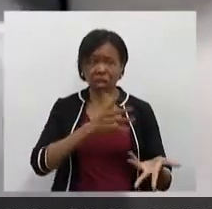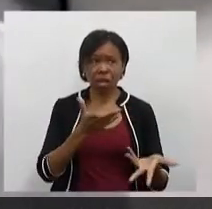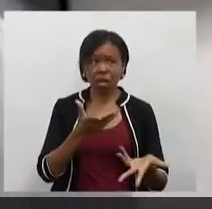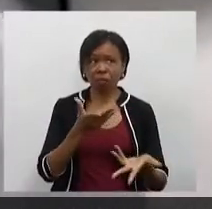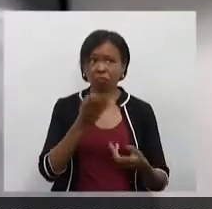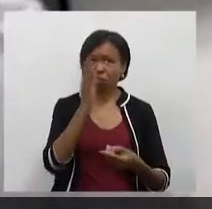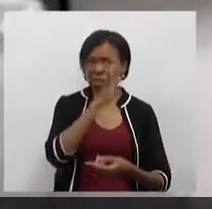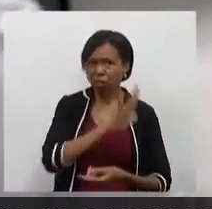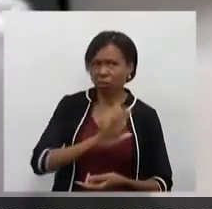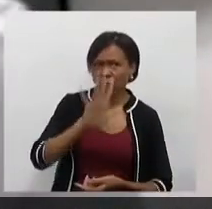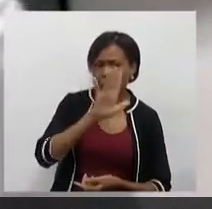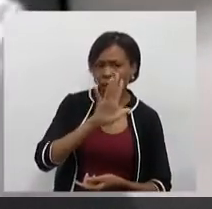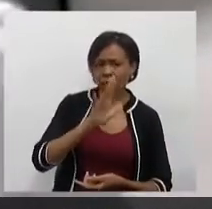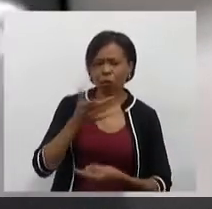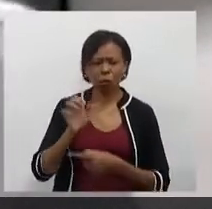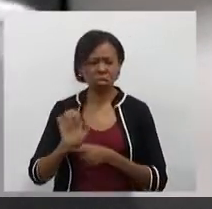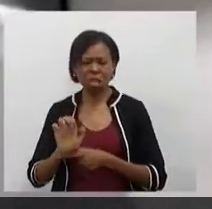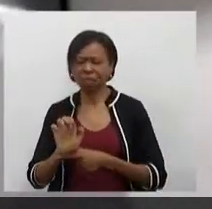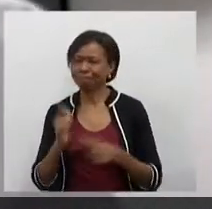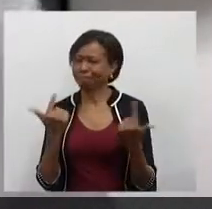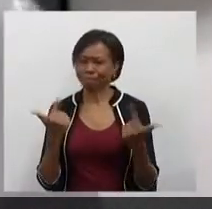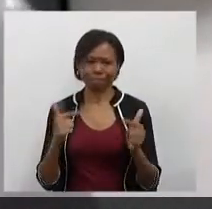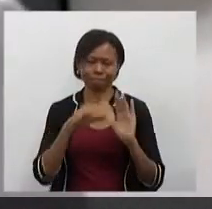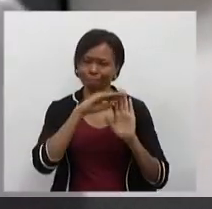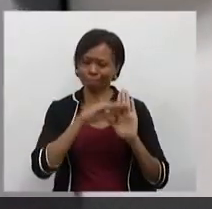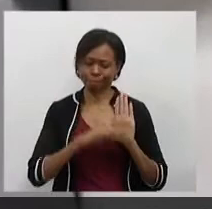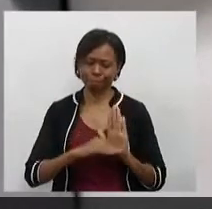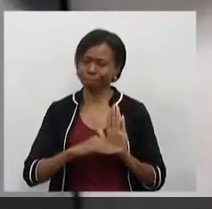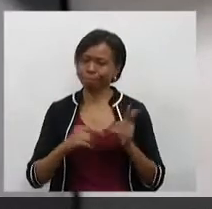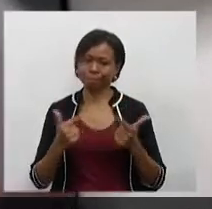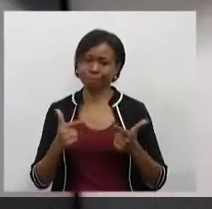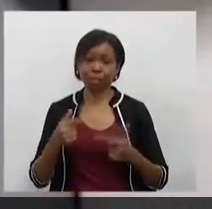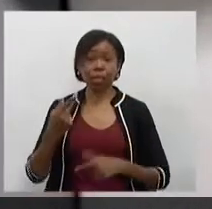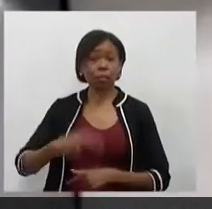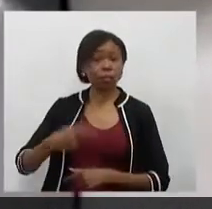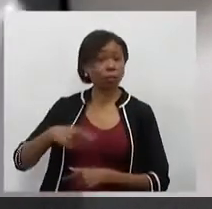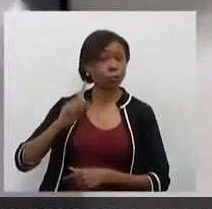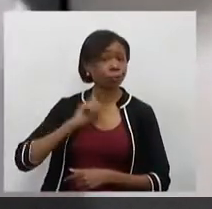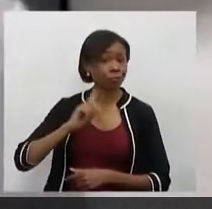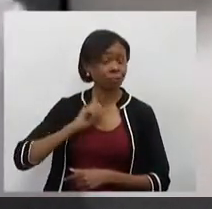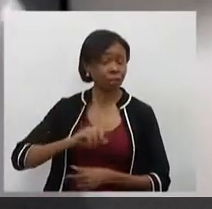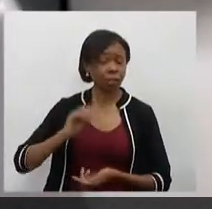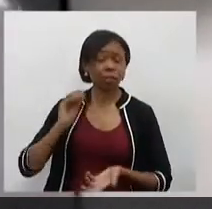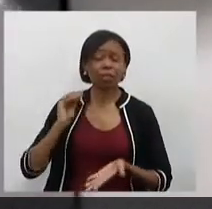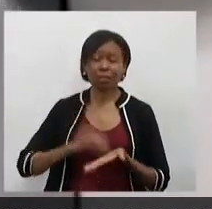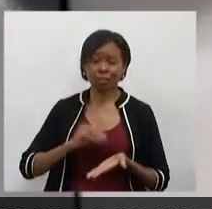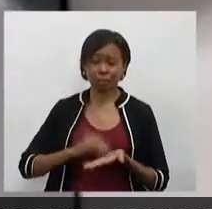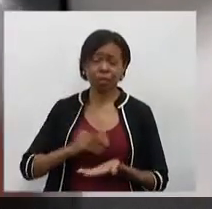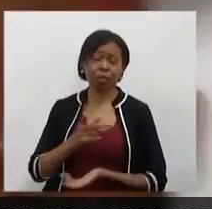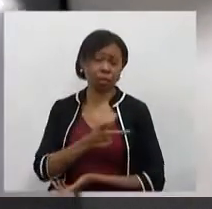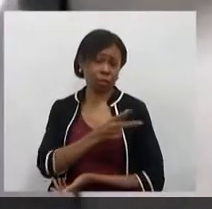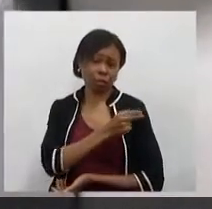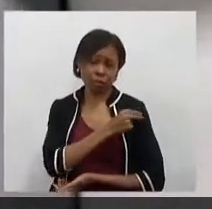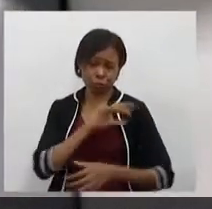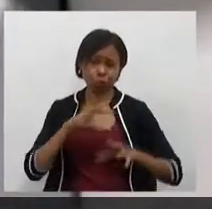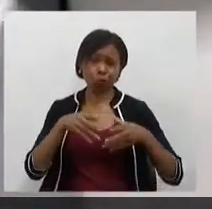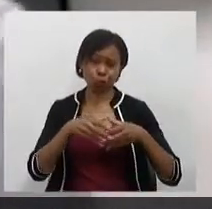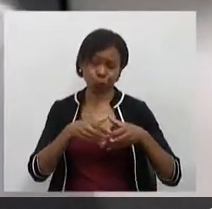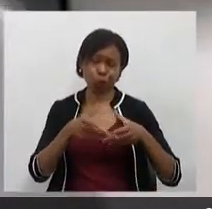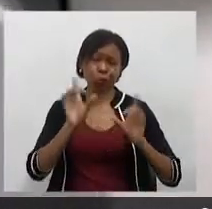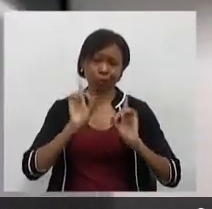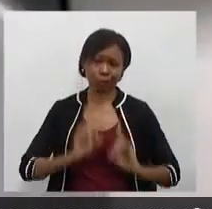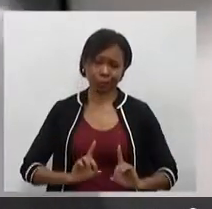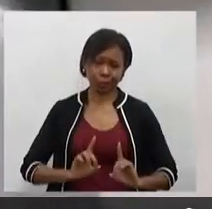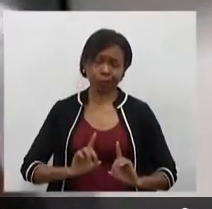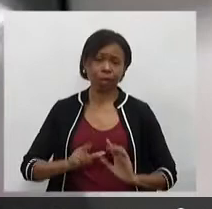estadual. Em Minas Gerais, a vacinação desse grupo ainda é incipiente, né? A primeira recomendação para